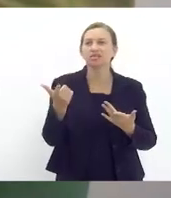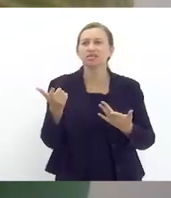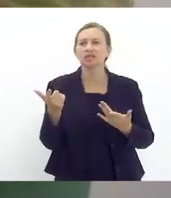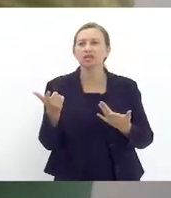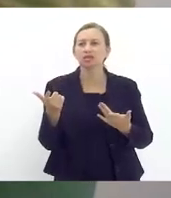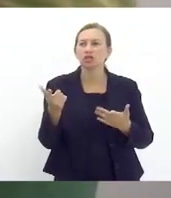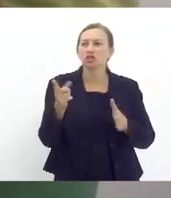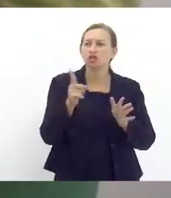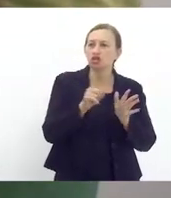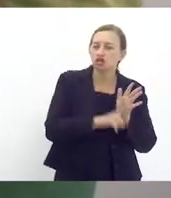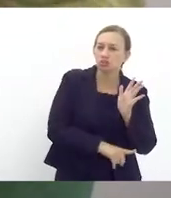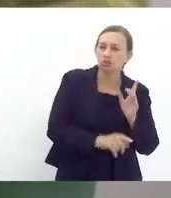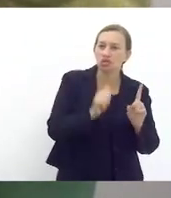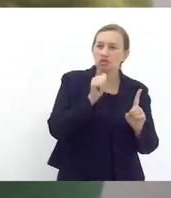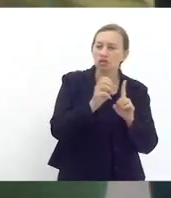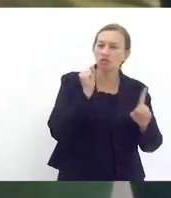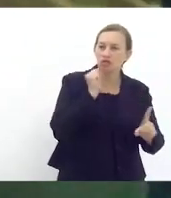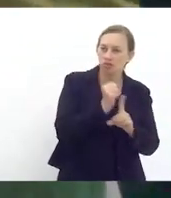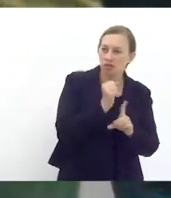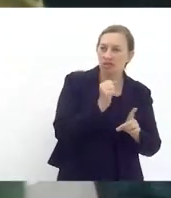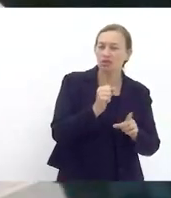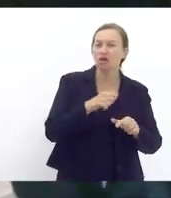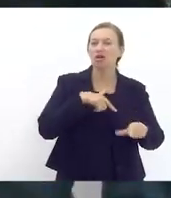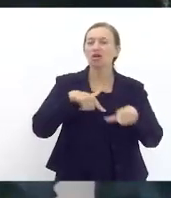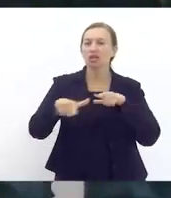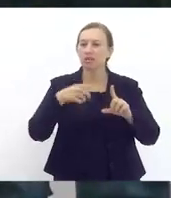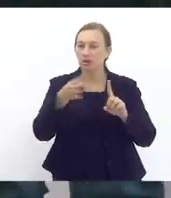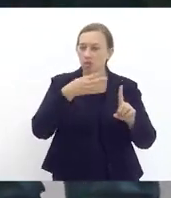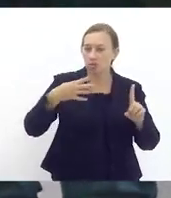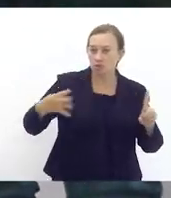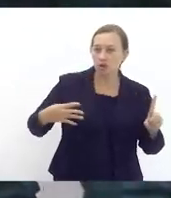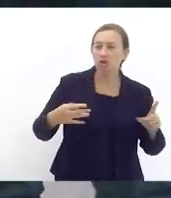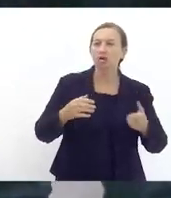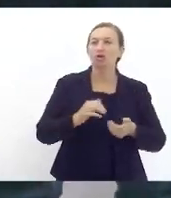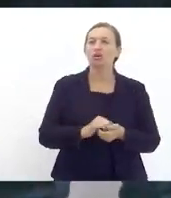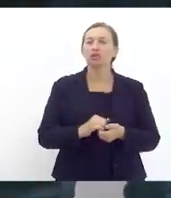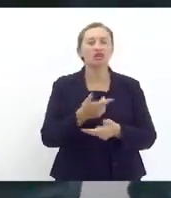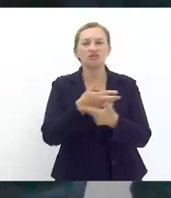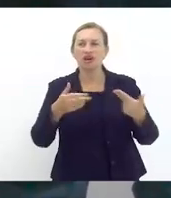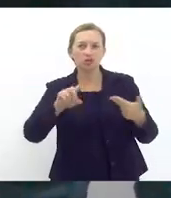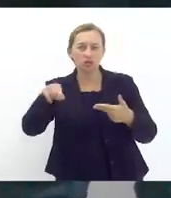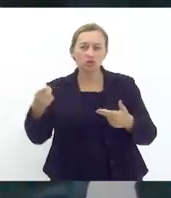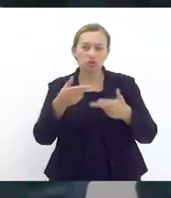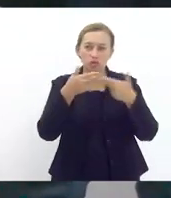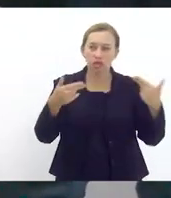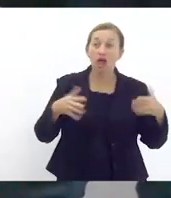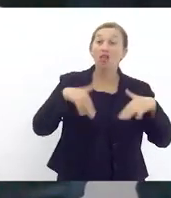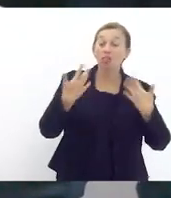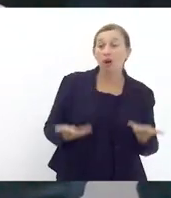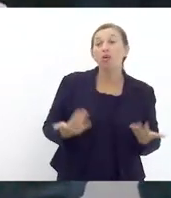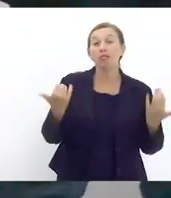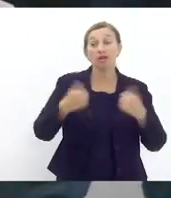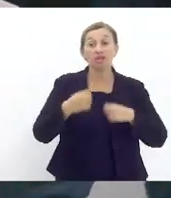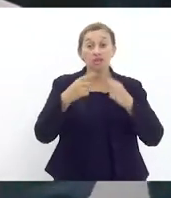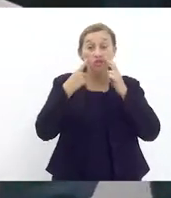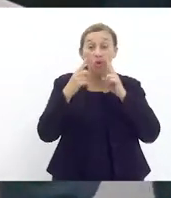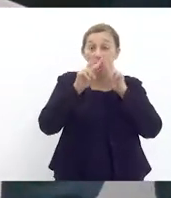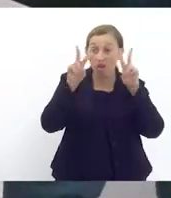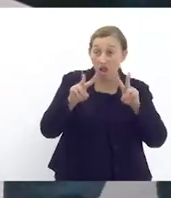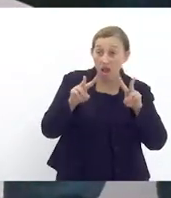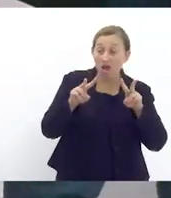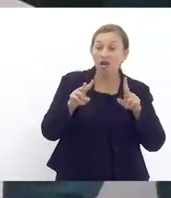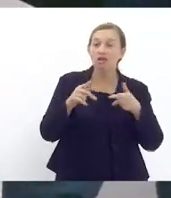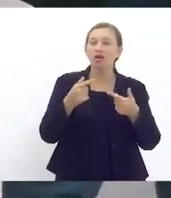redução do feminicídio de trabalho com lgbtqiap mais e uma série de outras coisas então é Preciso olhar para esse espaço